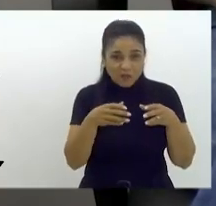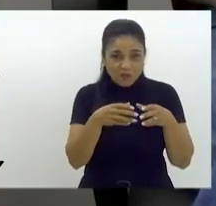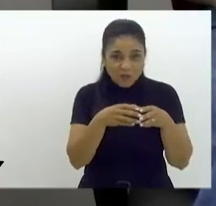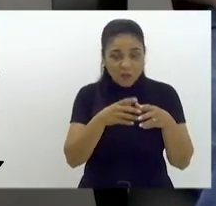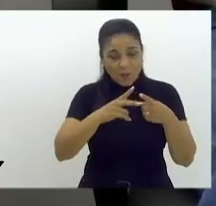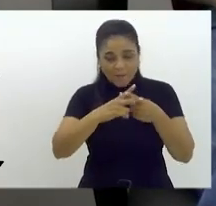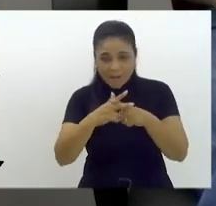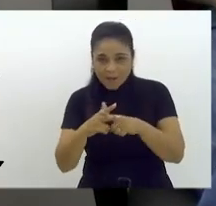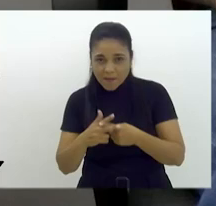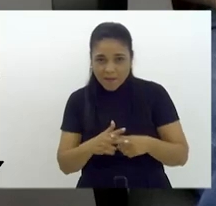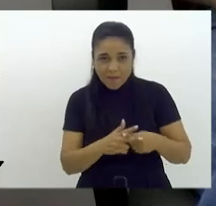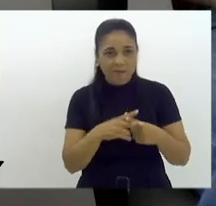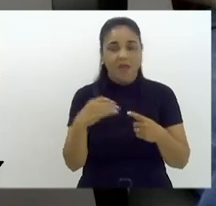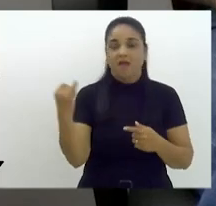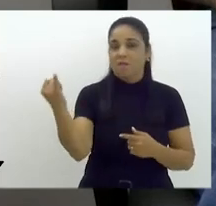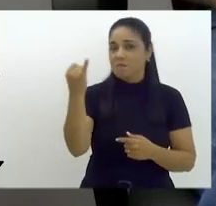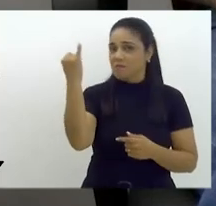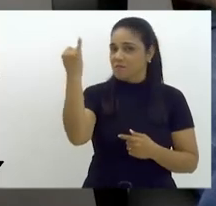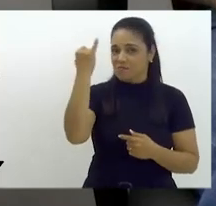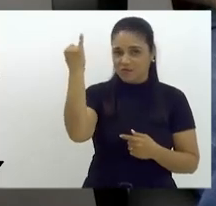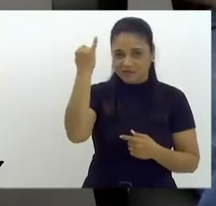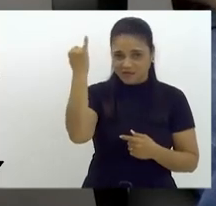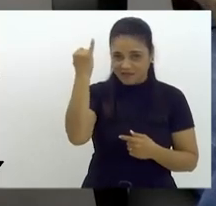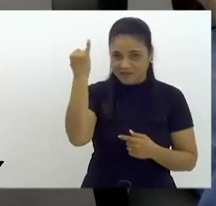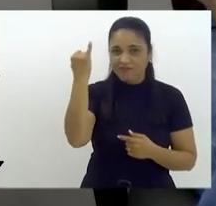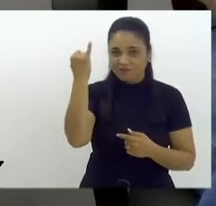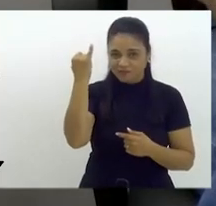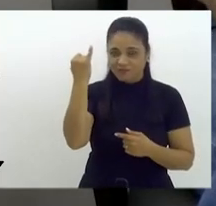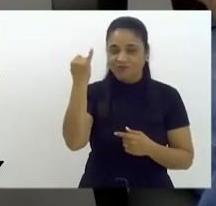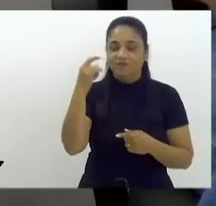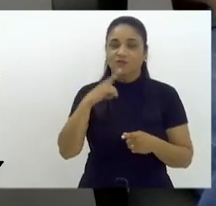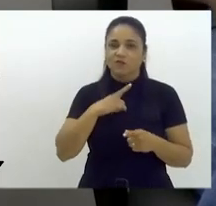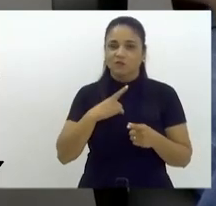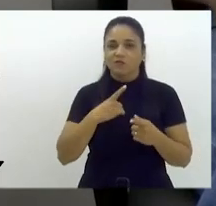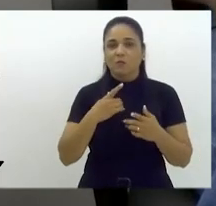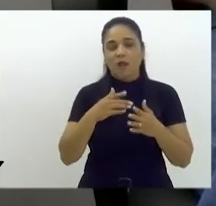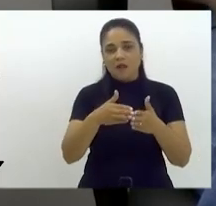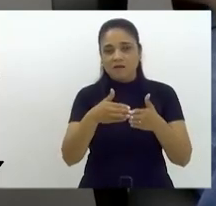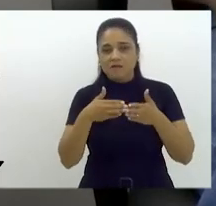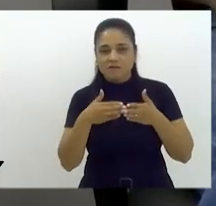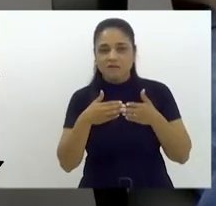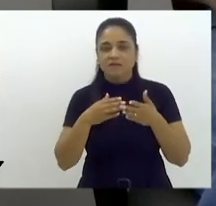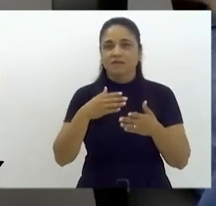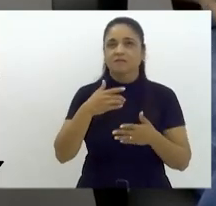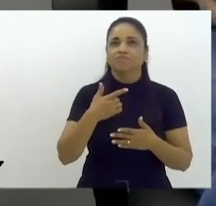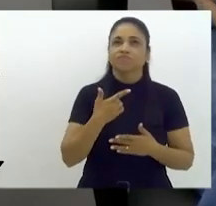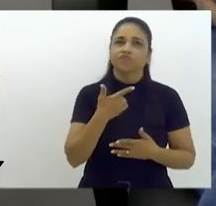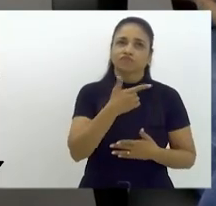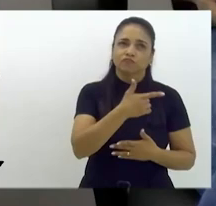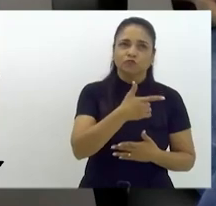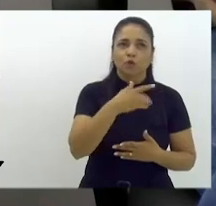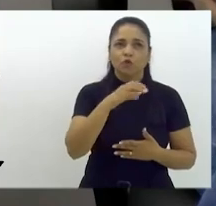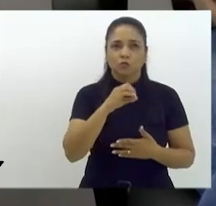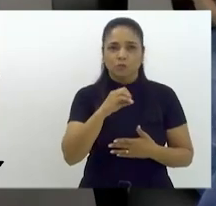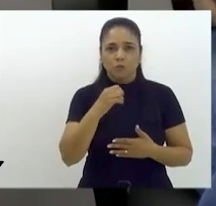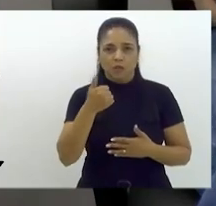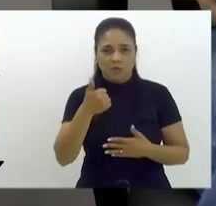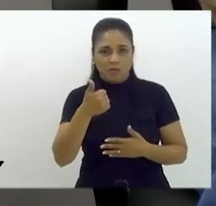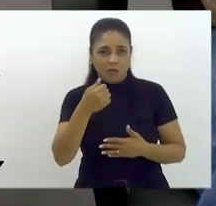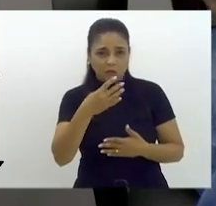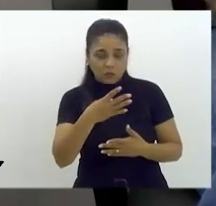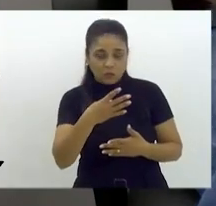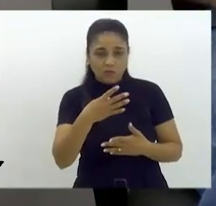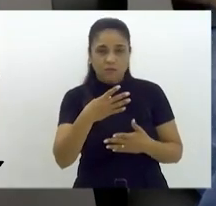importantíssimo hoje nós temos uma licença adquirida em 2014 para quebra de celular que o equipamento não tem